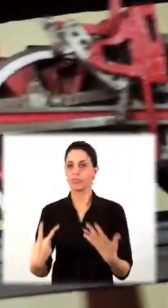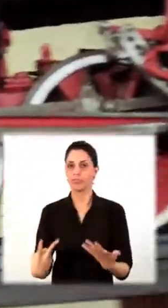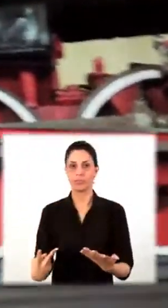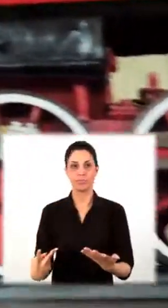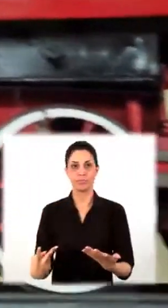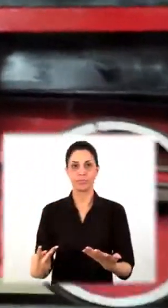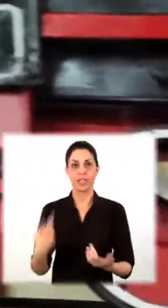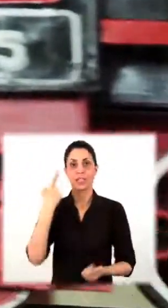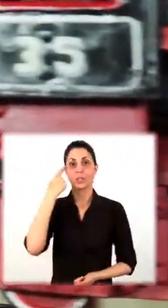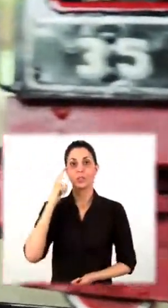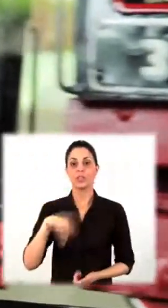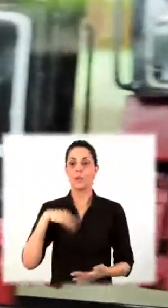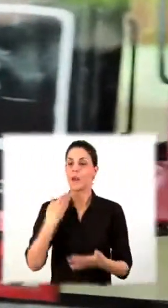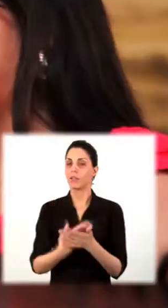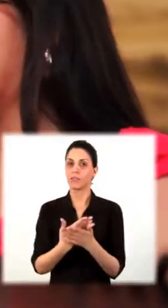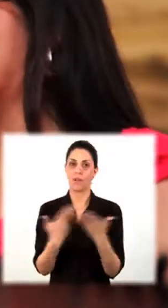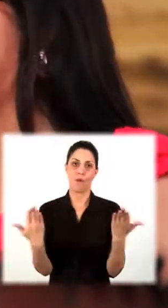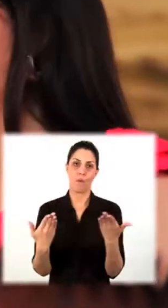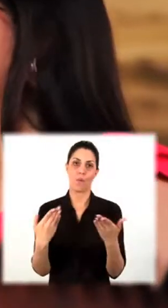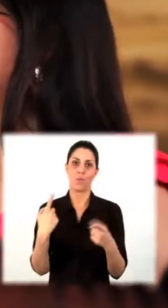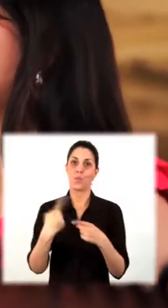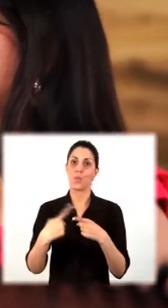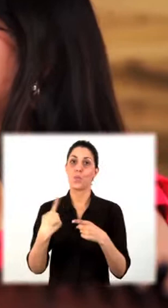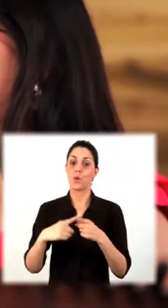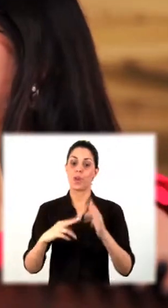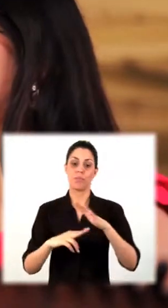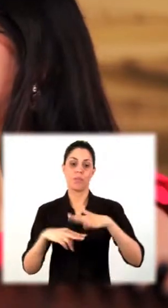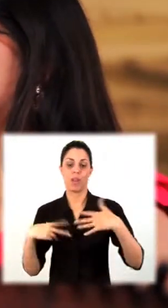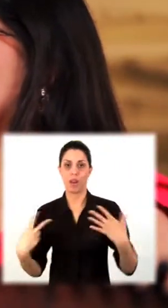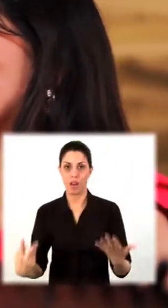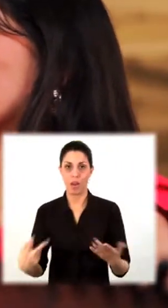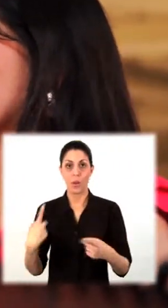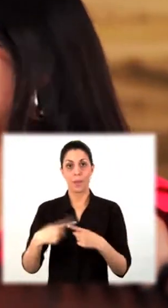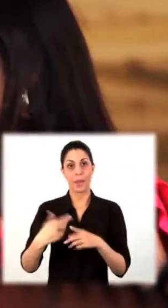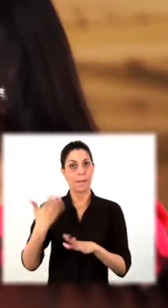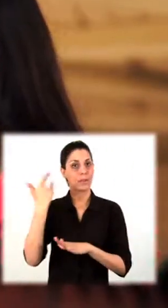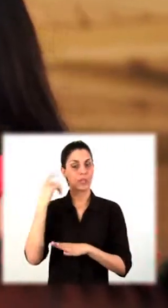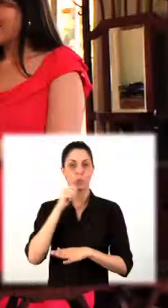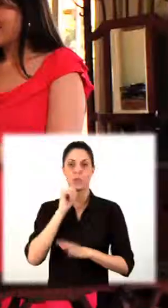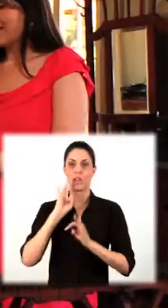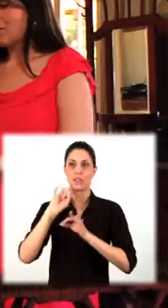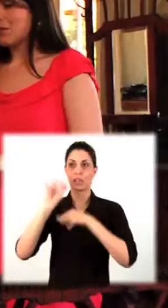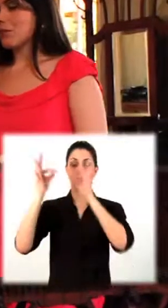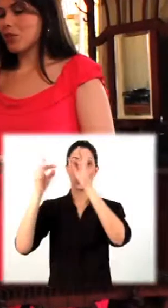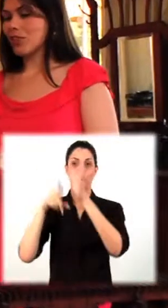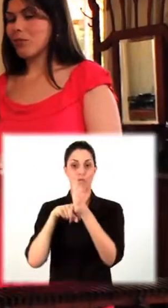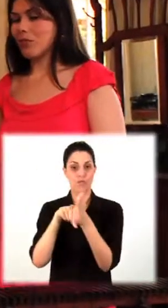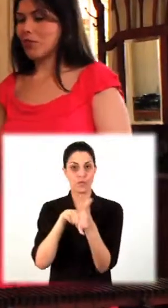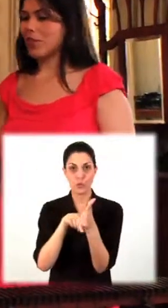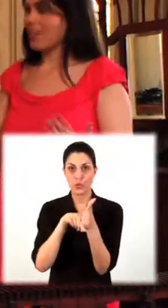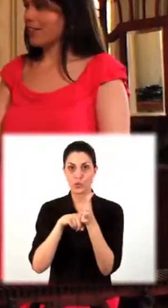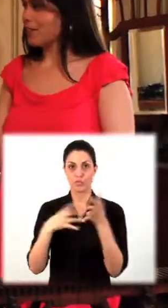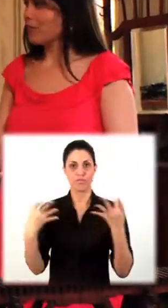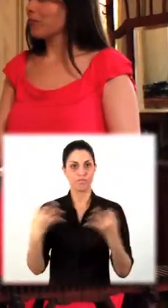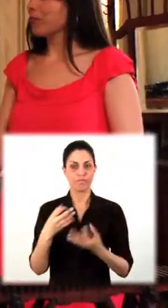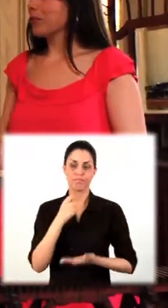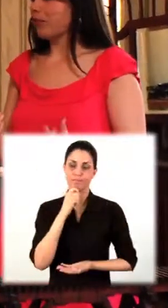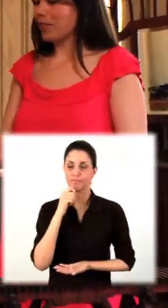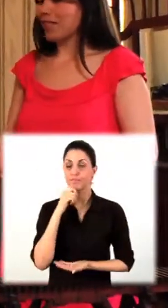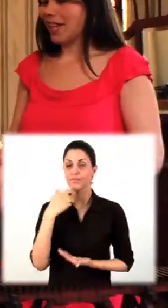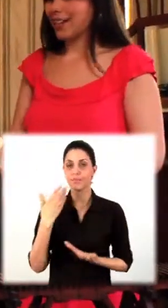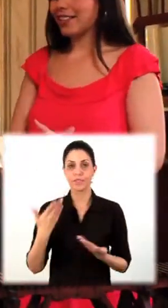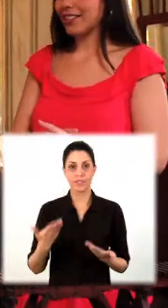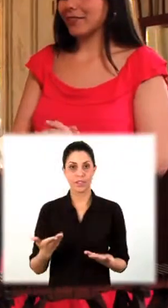ponte caiu. Não se sabe até hoje quais foram os motivos, que na época não tinha uma investigação